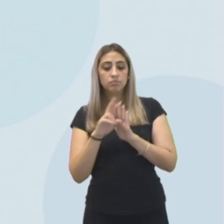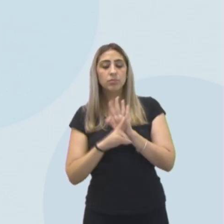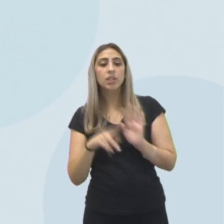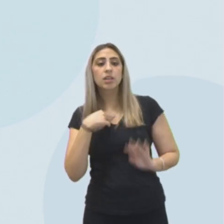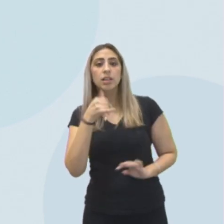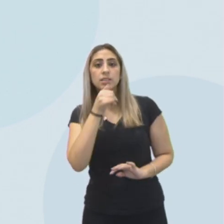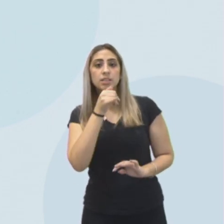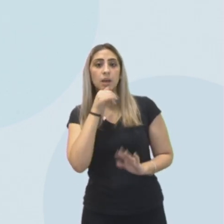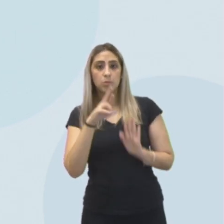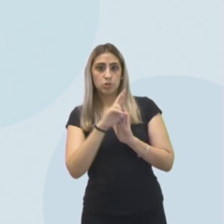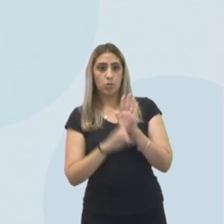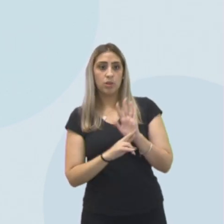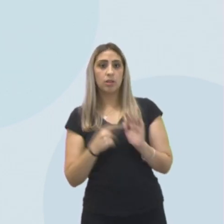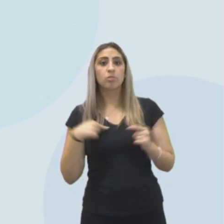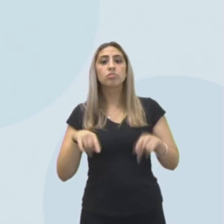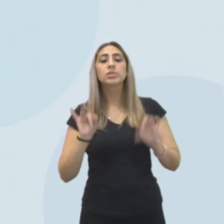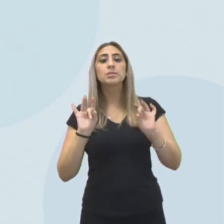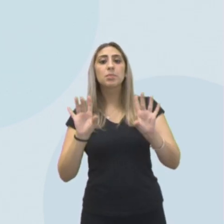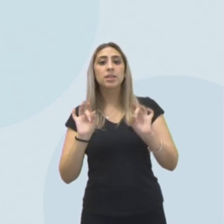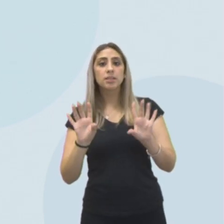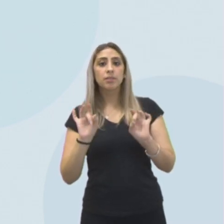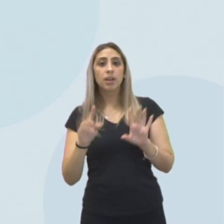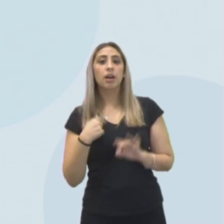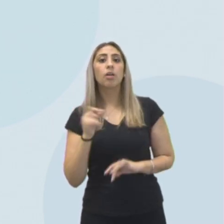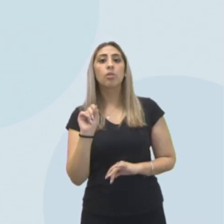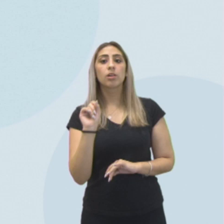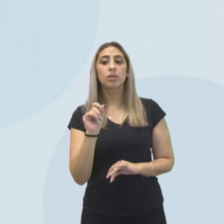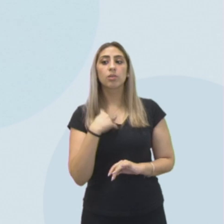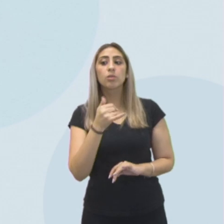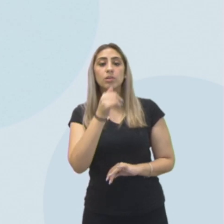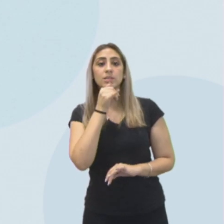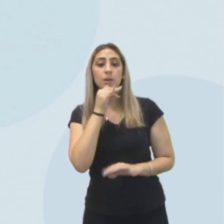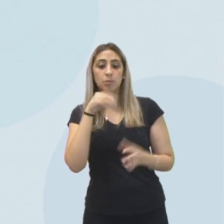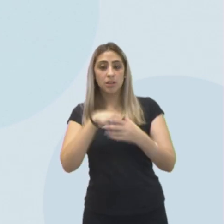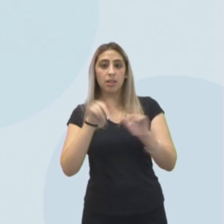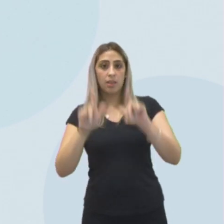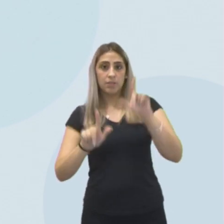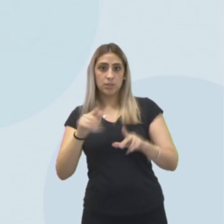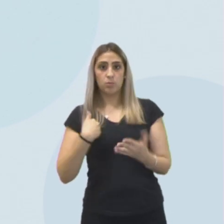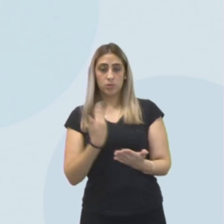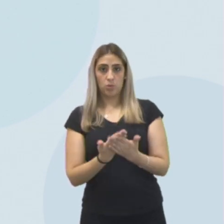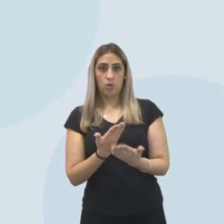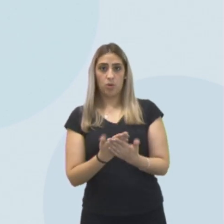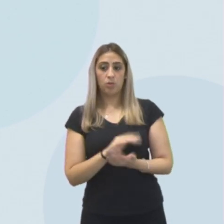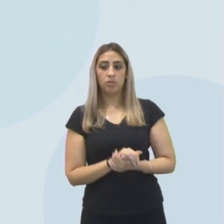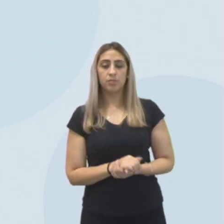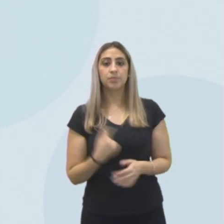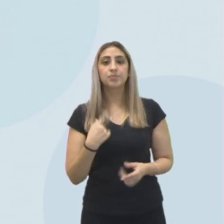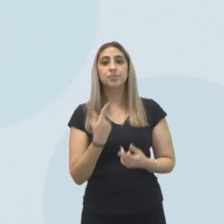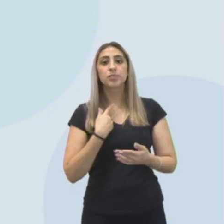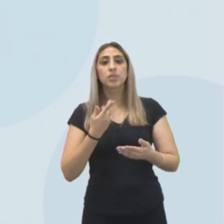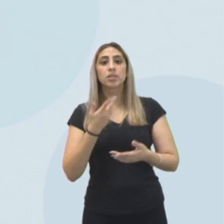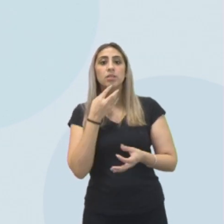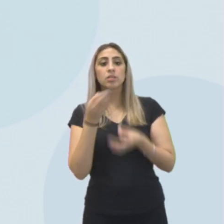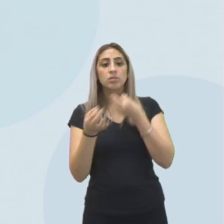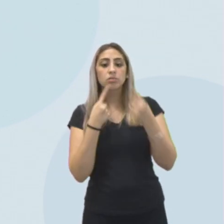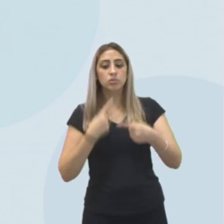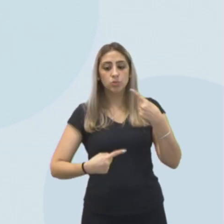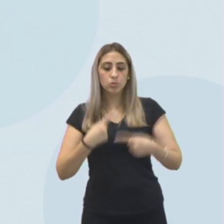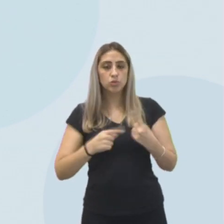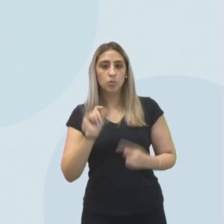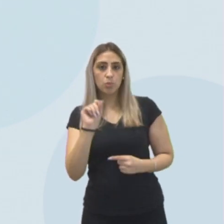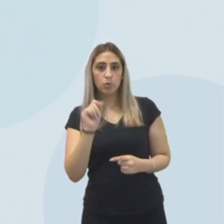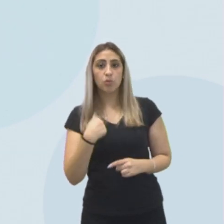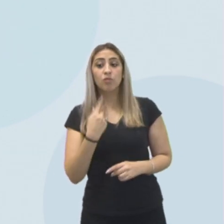vai hoje especificar o exemplo da TV Escola. Vamos discutir um pouco, na verdade, a gente vai reforçar